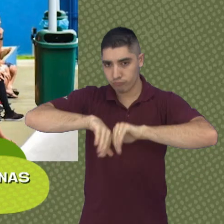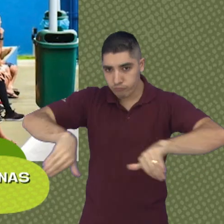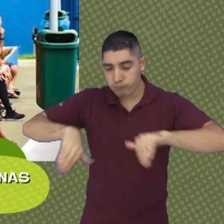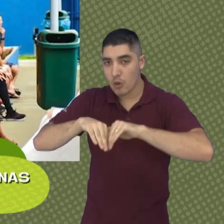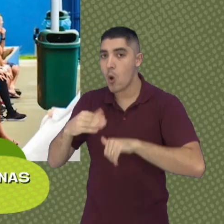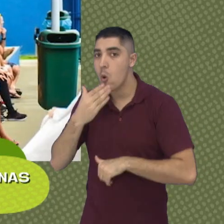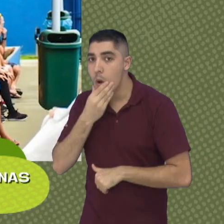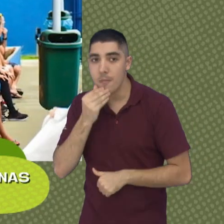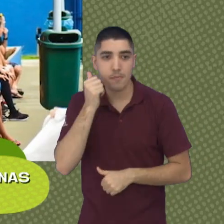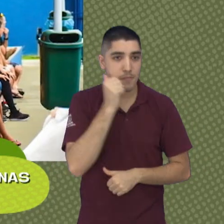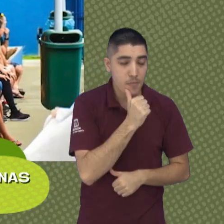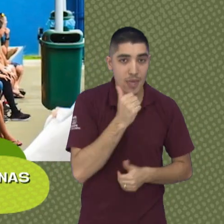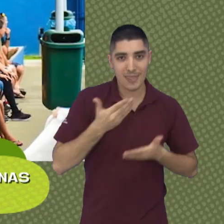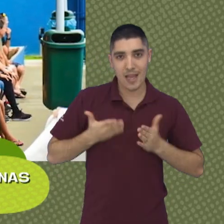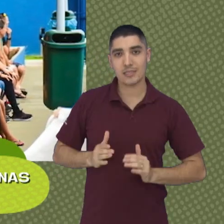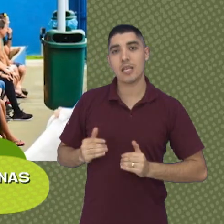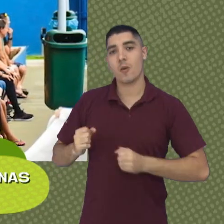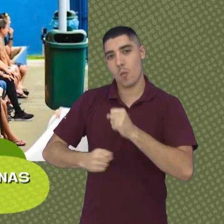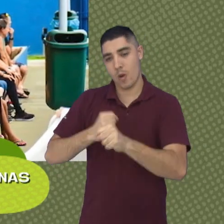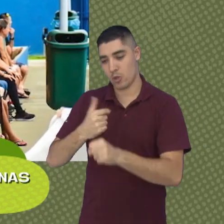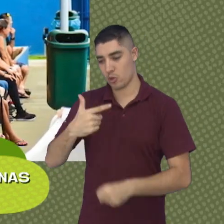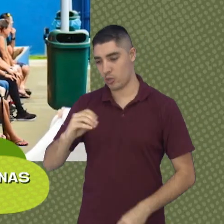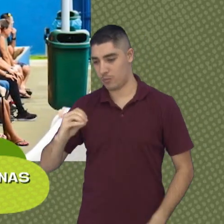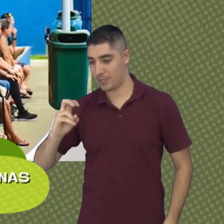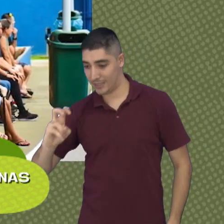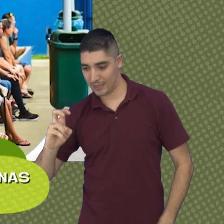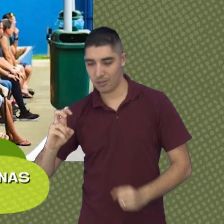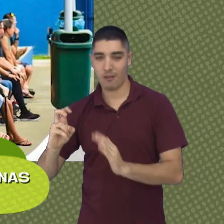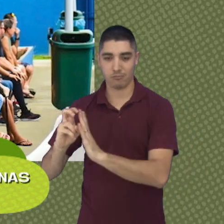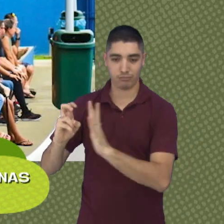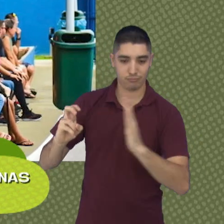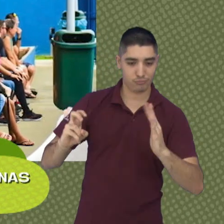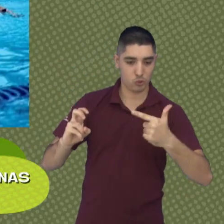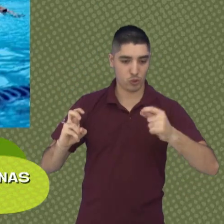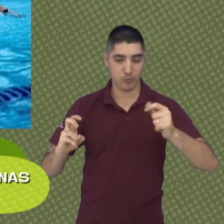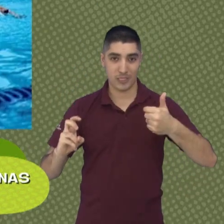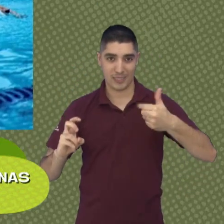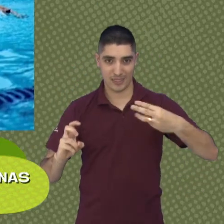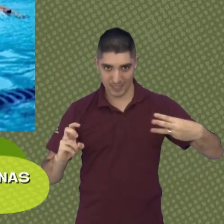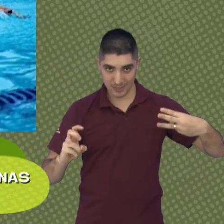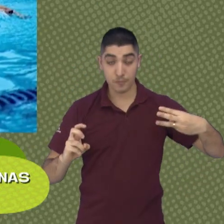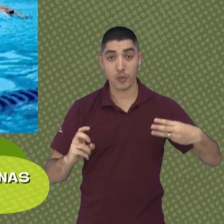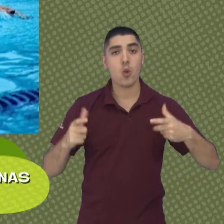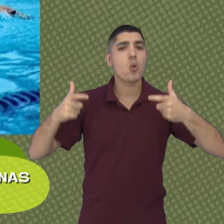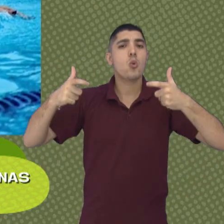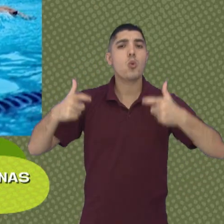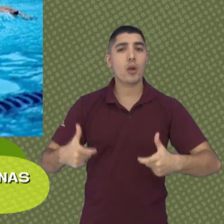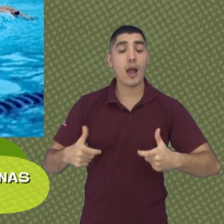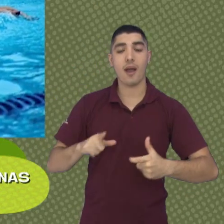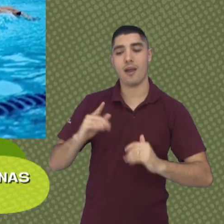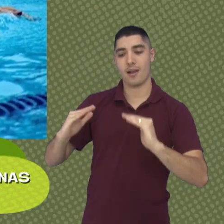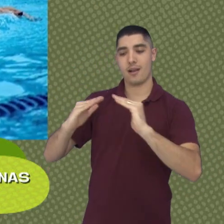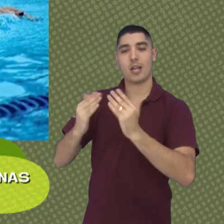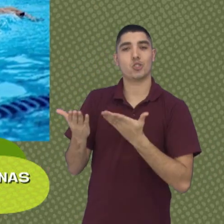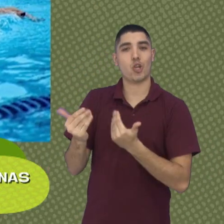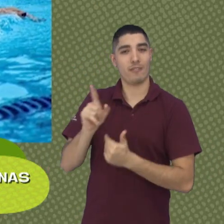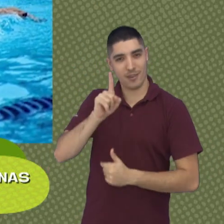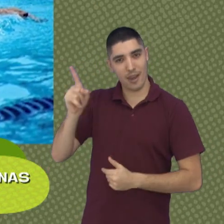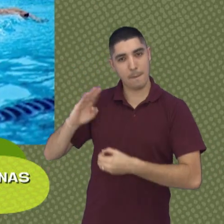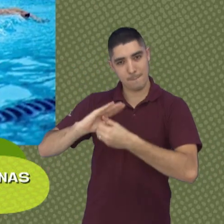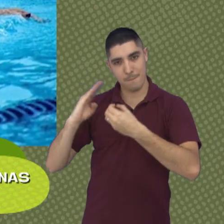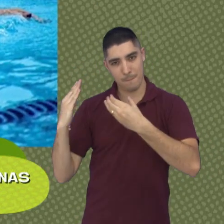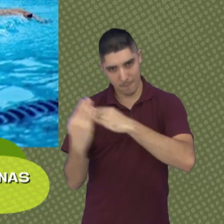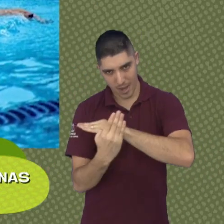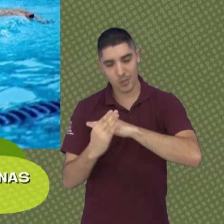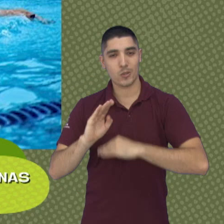feminino, para nascidos entre 2005 e 2013. A atividade foi na Casa do Jovem, em Santana, e